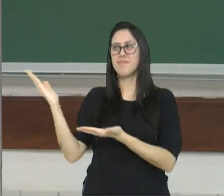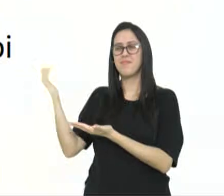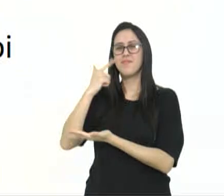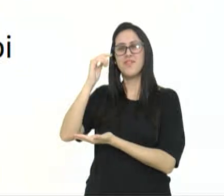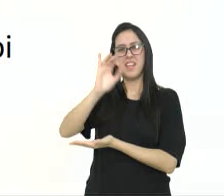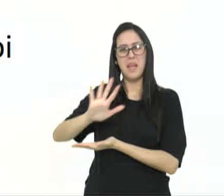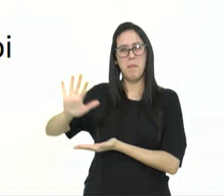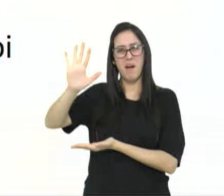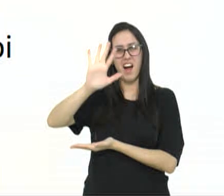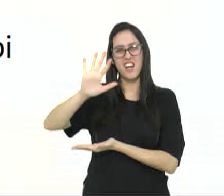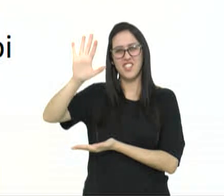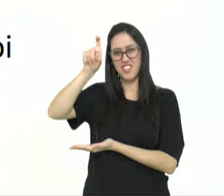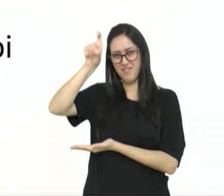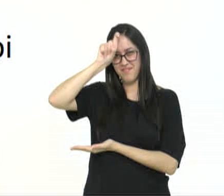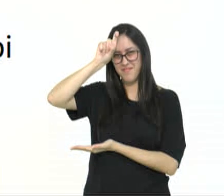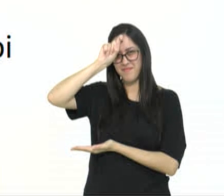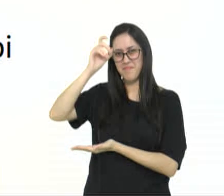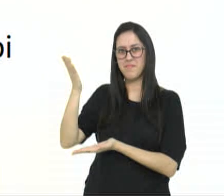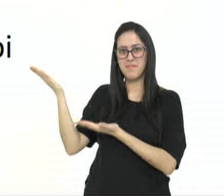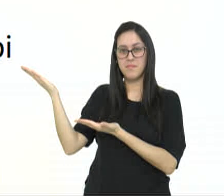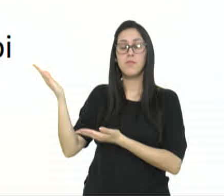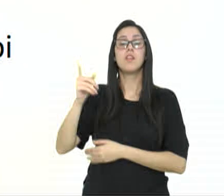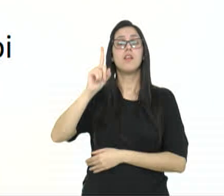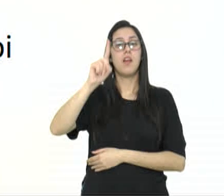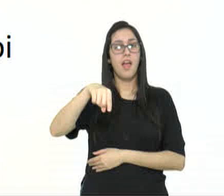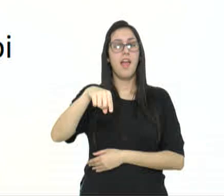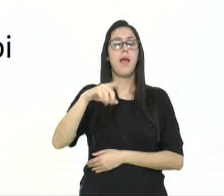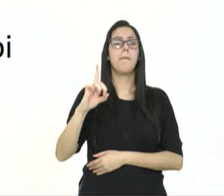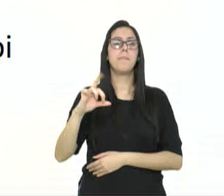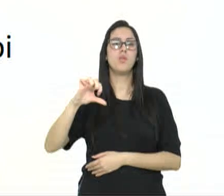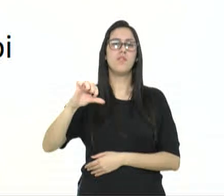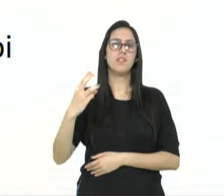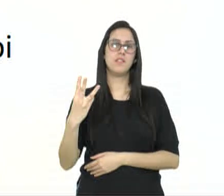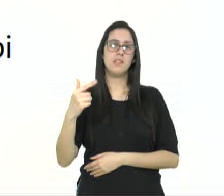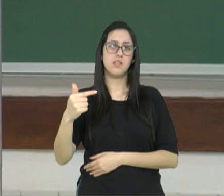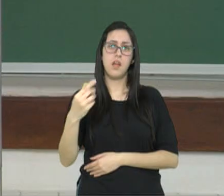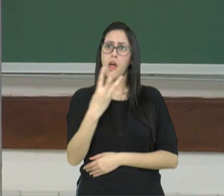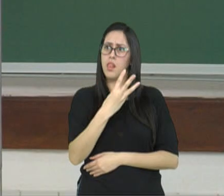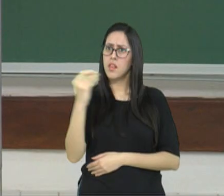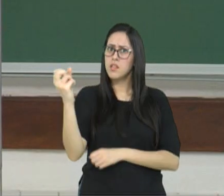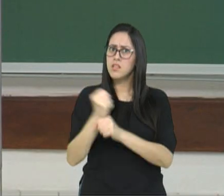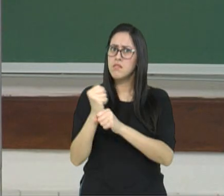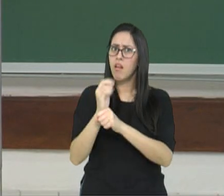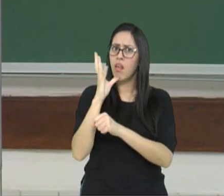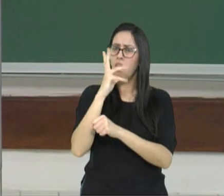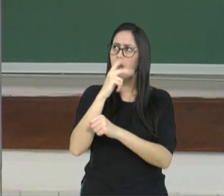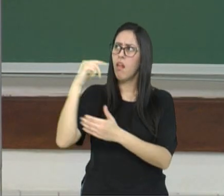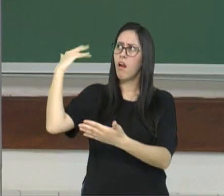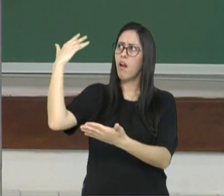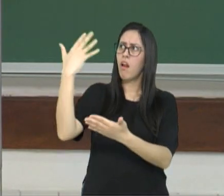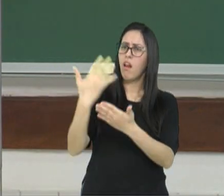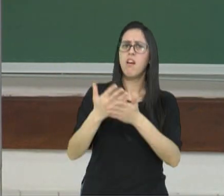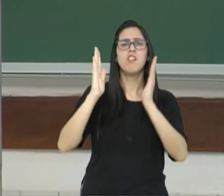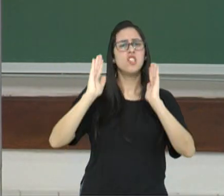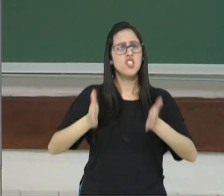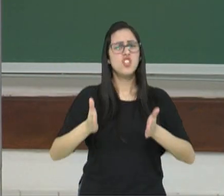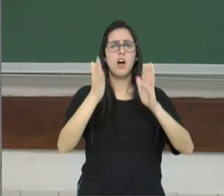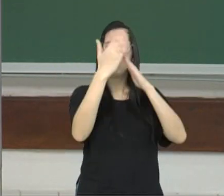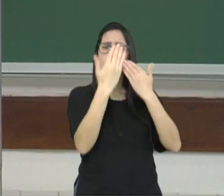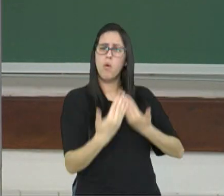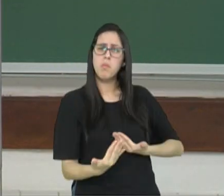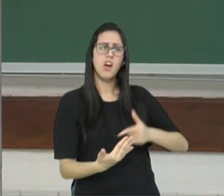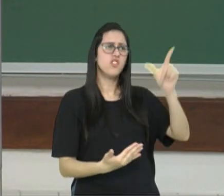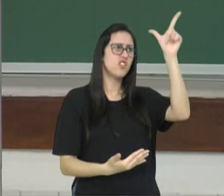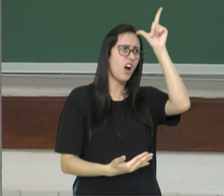numa ilustração para vocês em 1937. Levou quase 300 anos. Já haviam outros bosques, outras praças